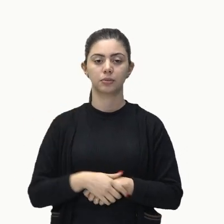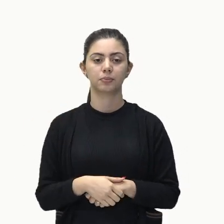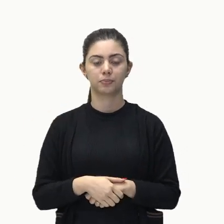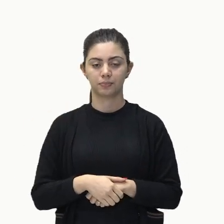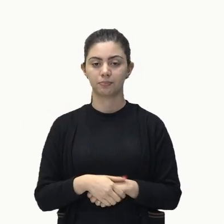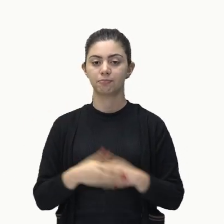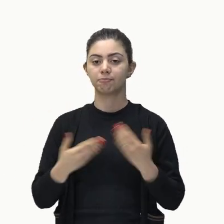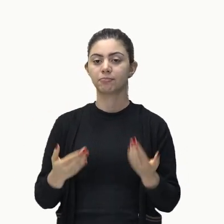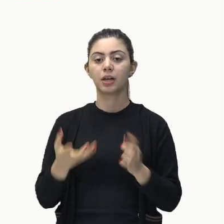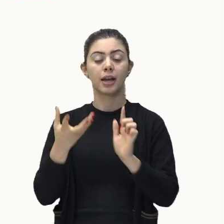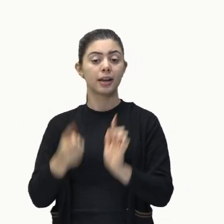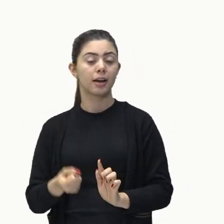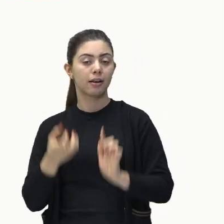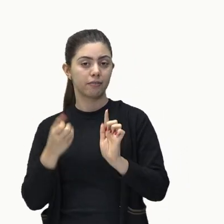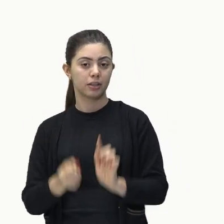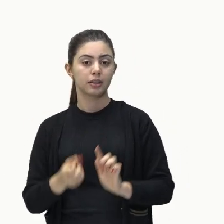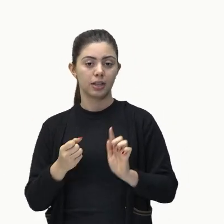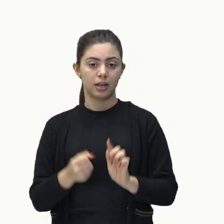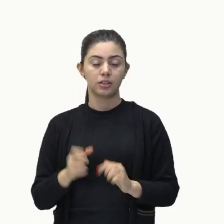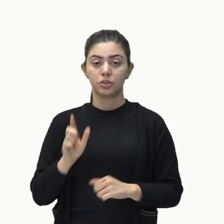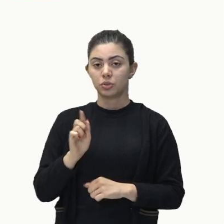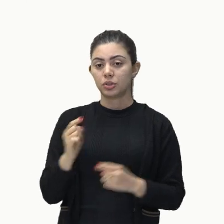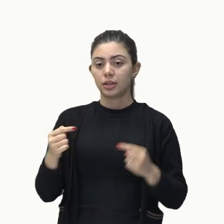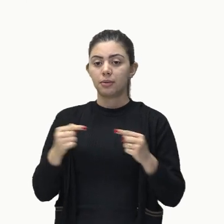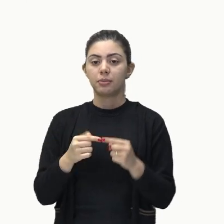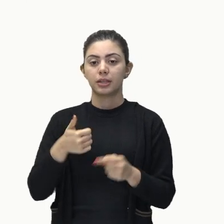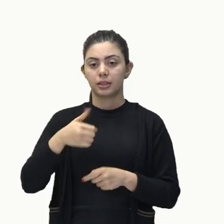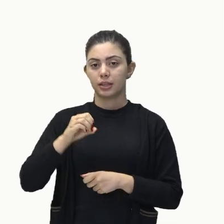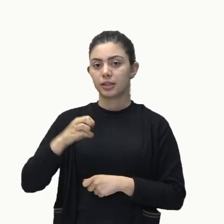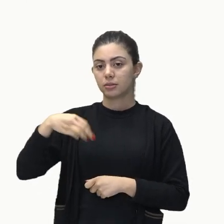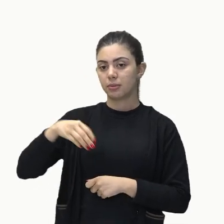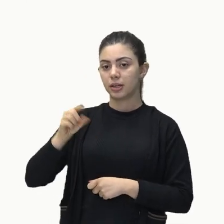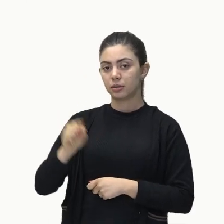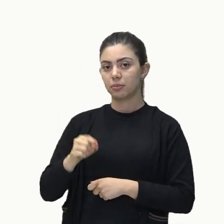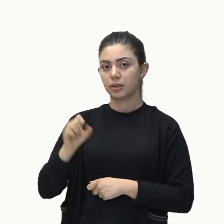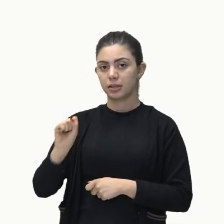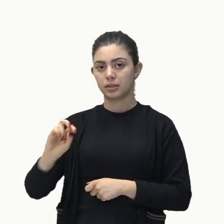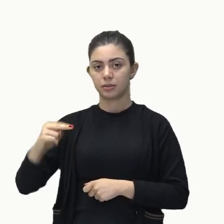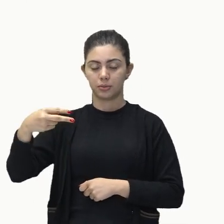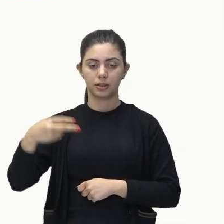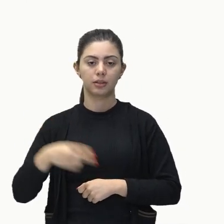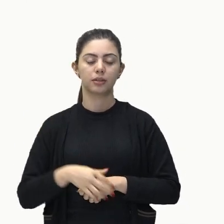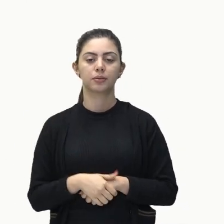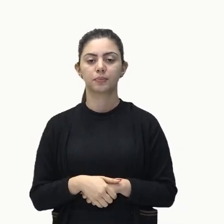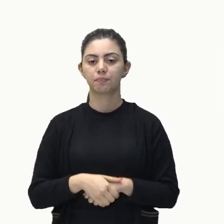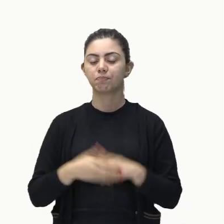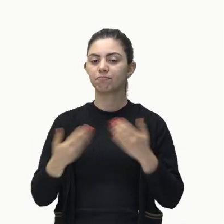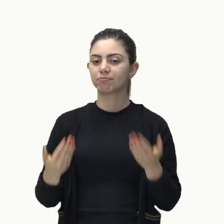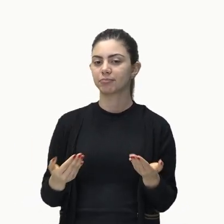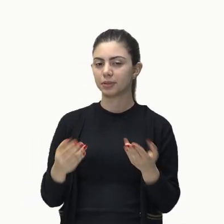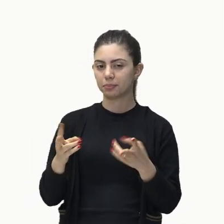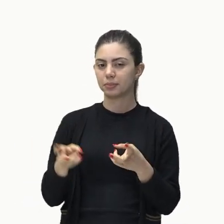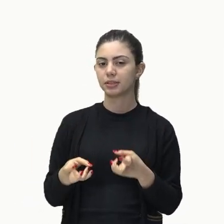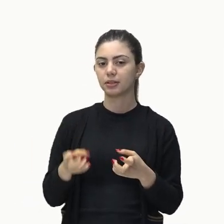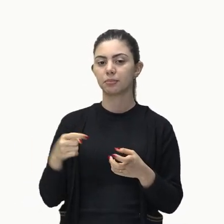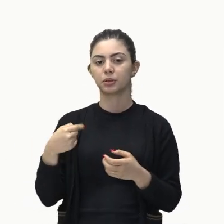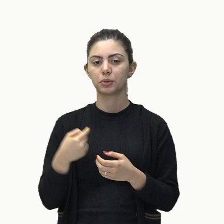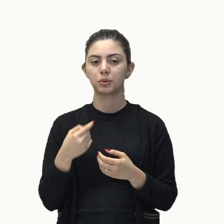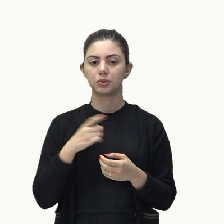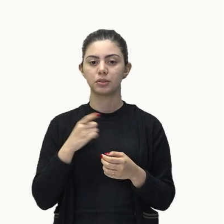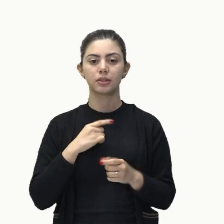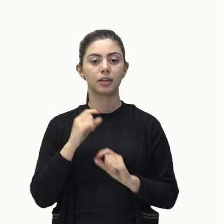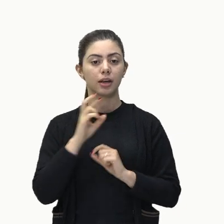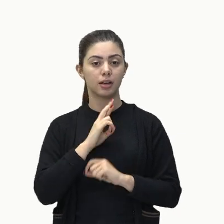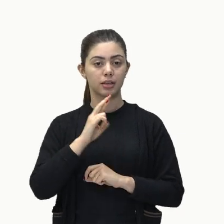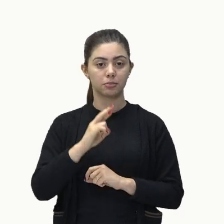E a gravidade no local, o G, vale 10 metros por segundo ao quadrado, está ali. E aí, olha só aqui a nossa solução.